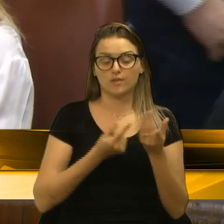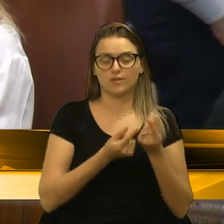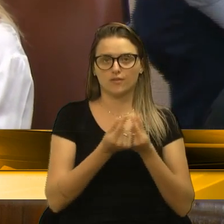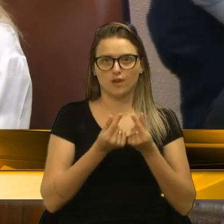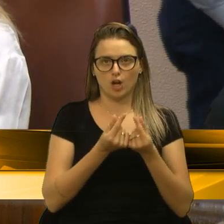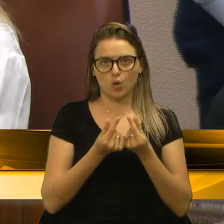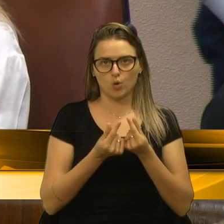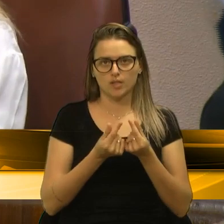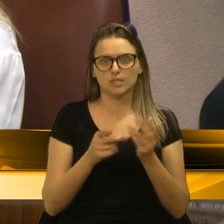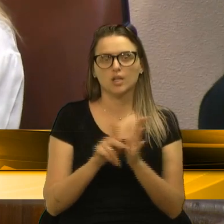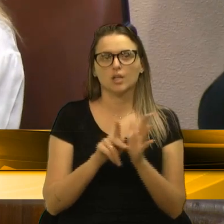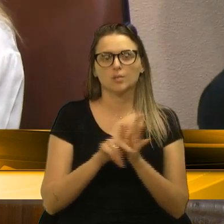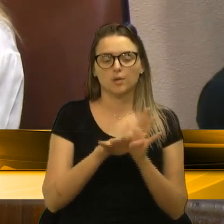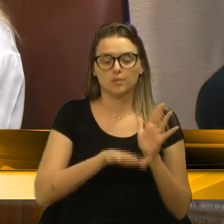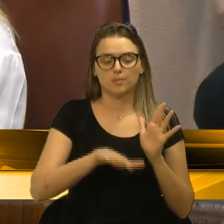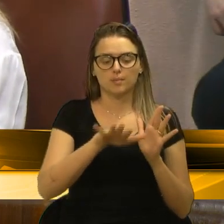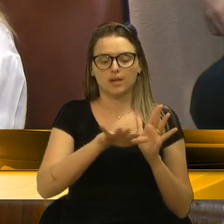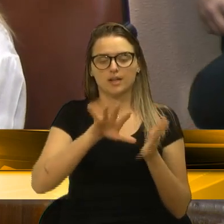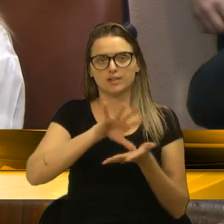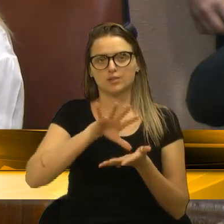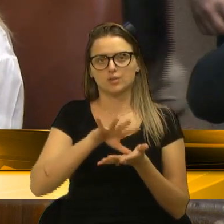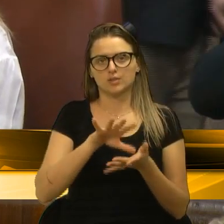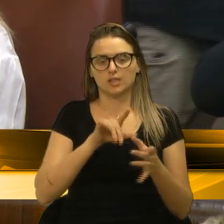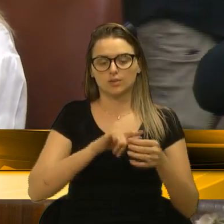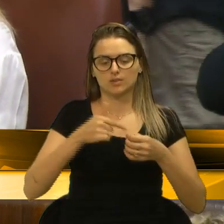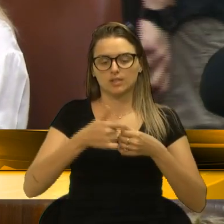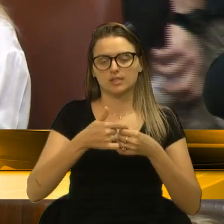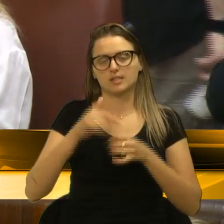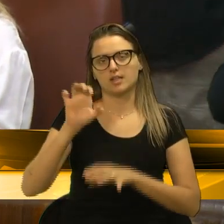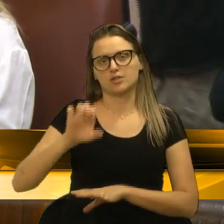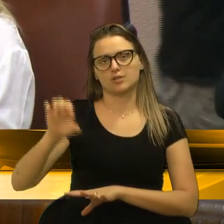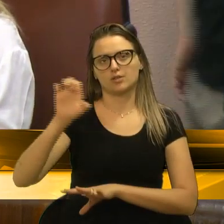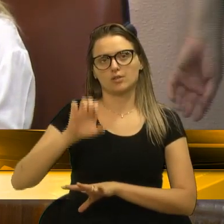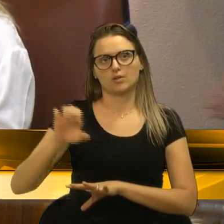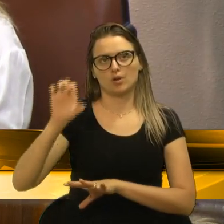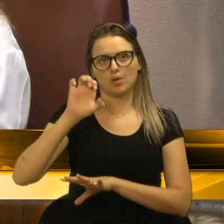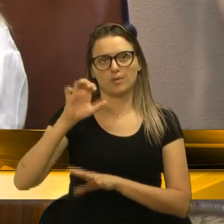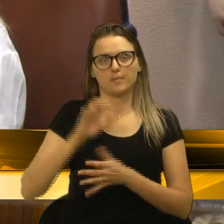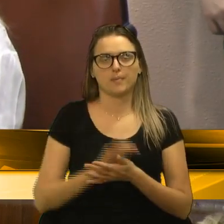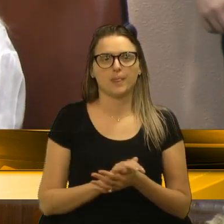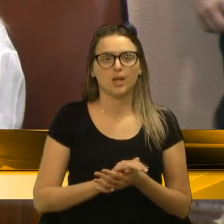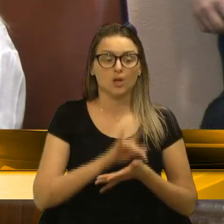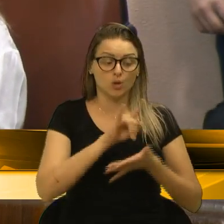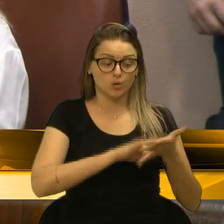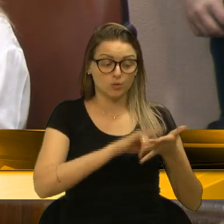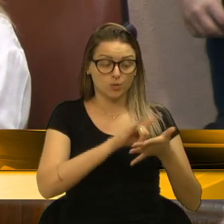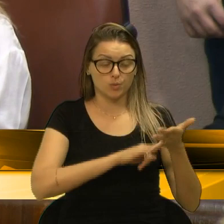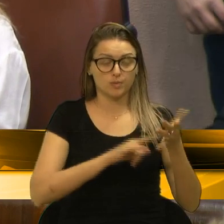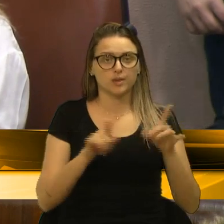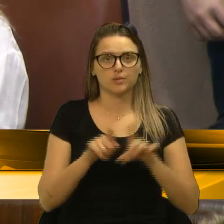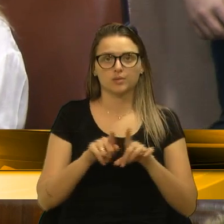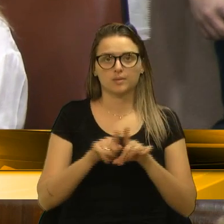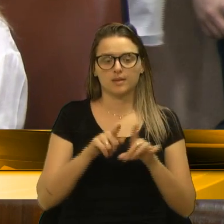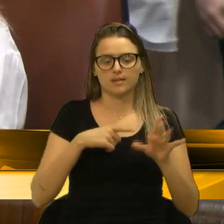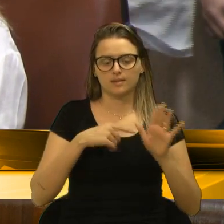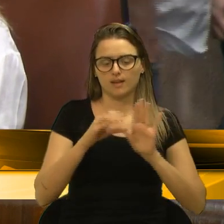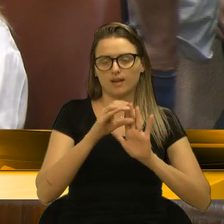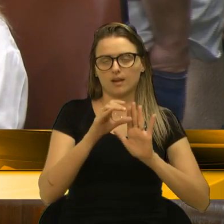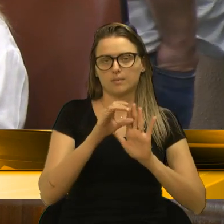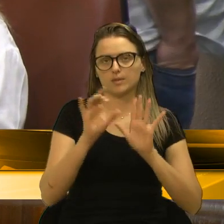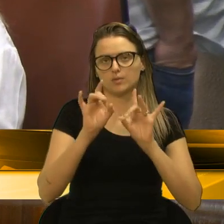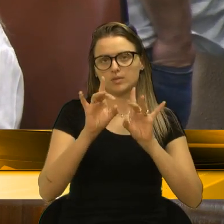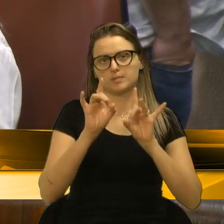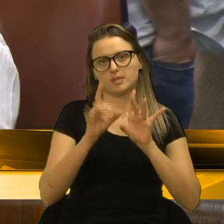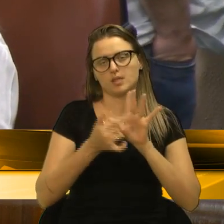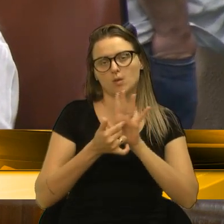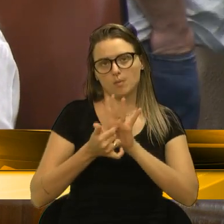básicos para as áreas urbanas europeias. A Carta Magna prevê ainda, em capítulo específico,